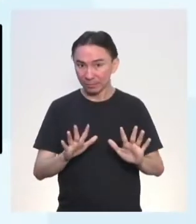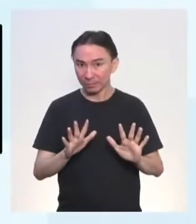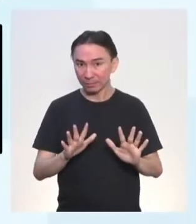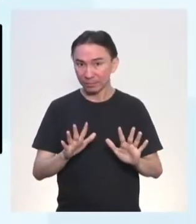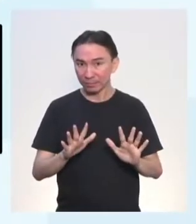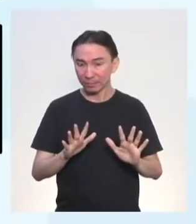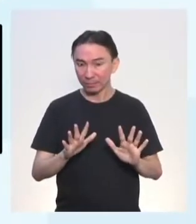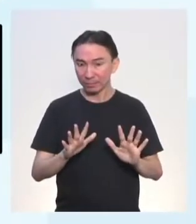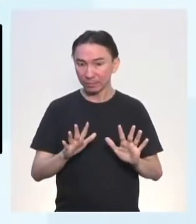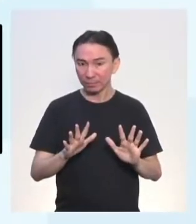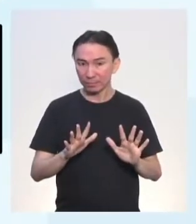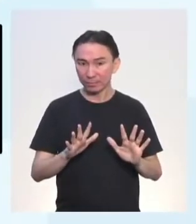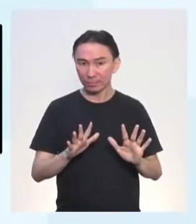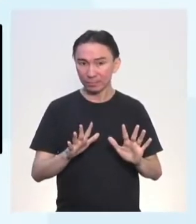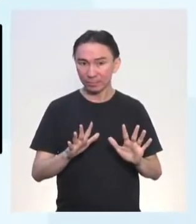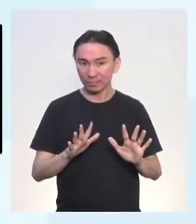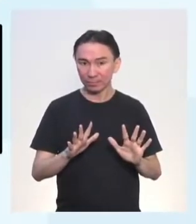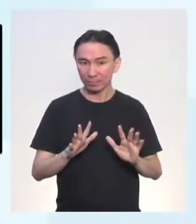Ó,